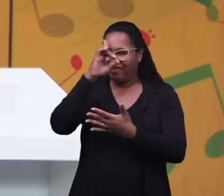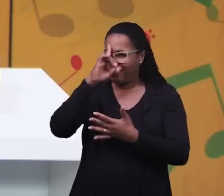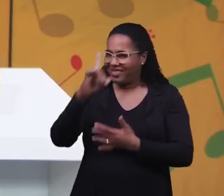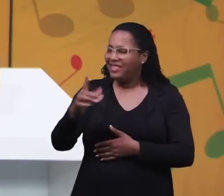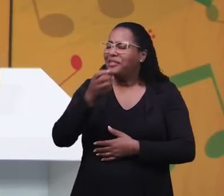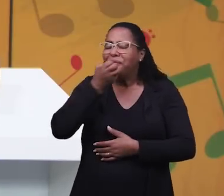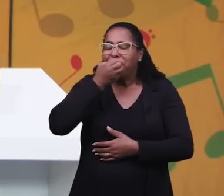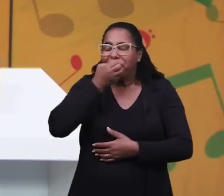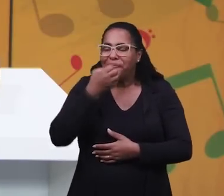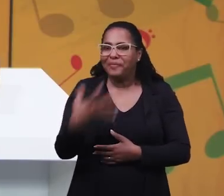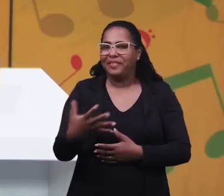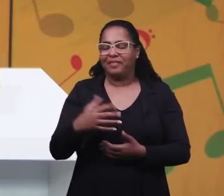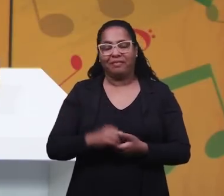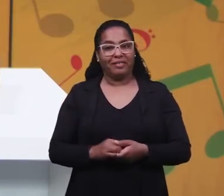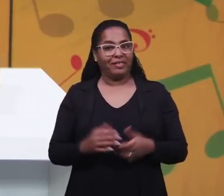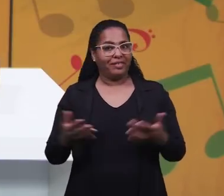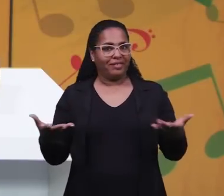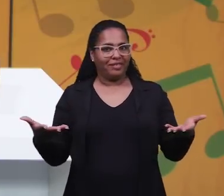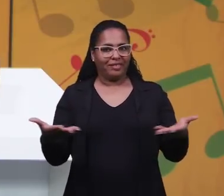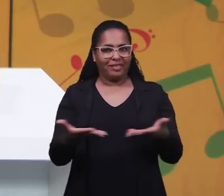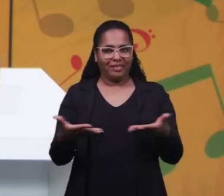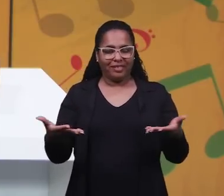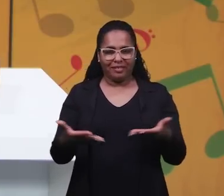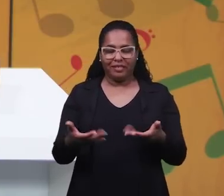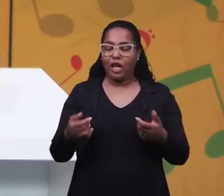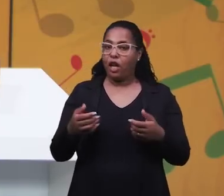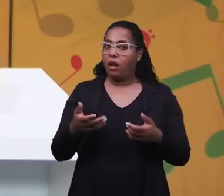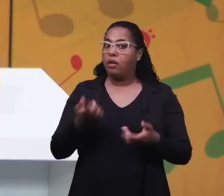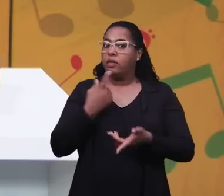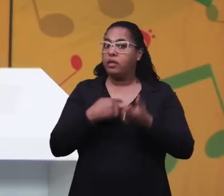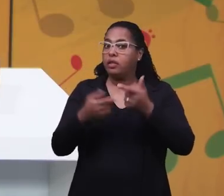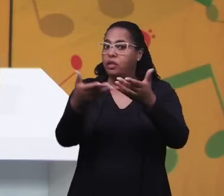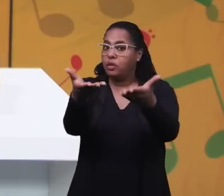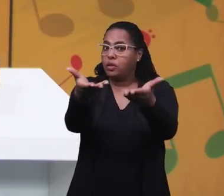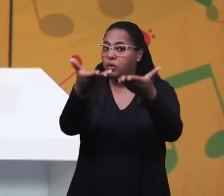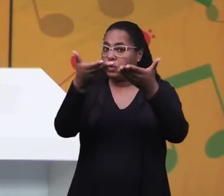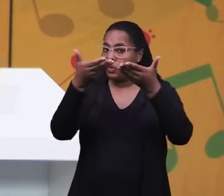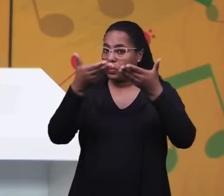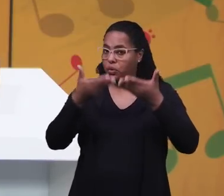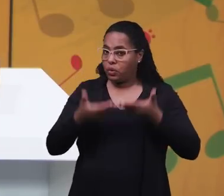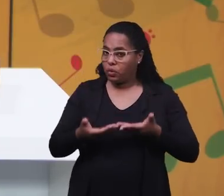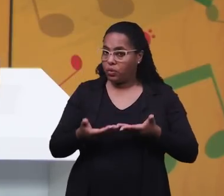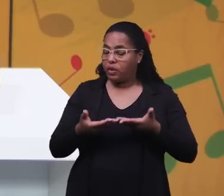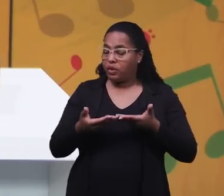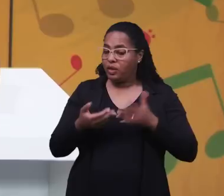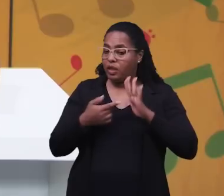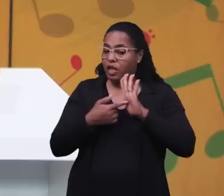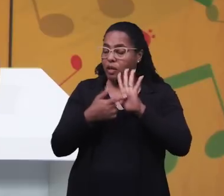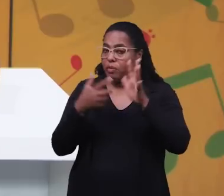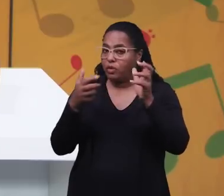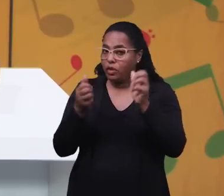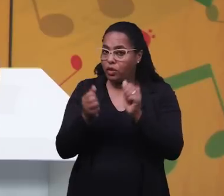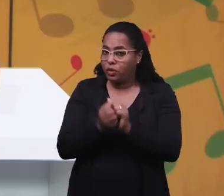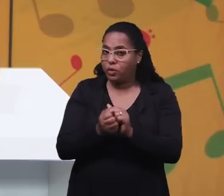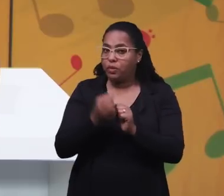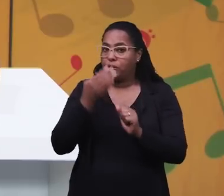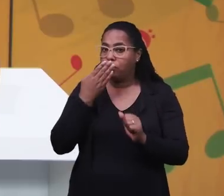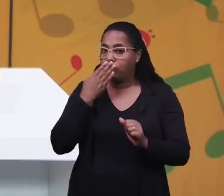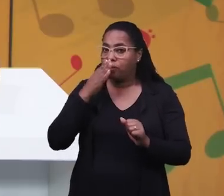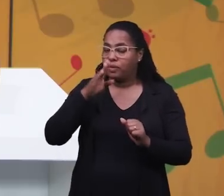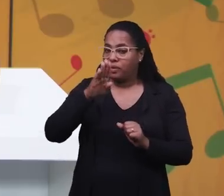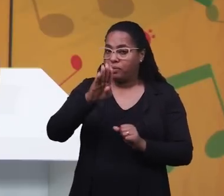Glória a Deus, muito bom. Agora, quero te convidar a dizer junto conosco